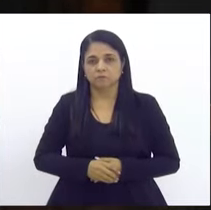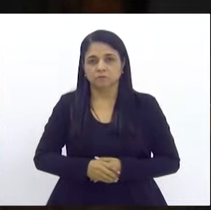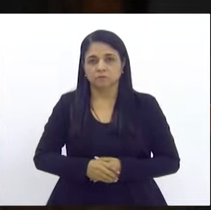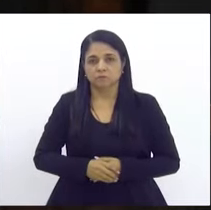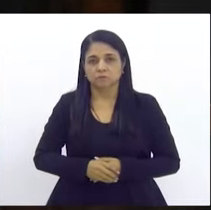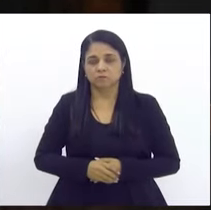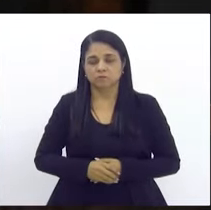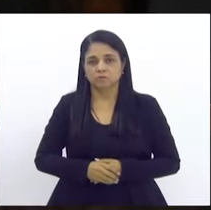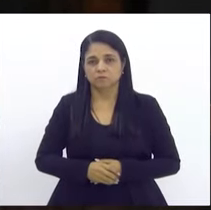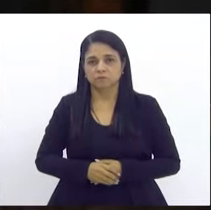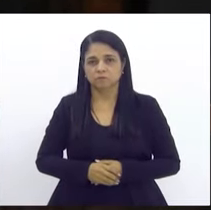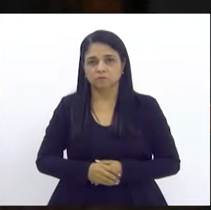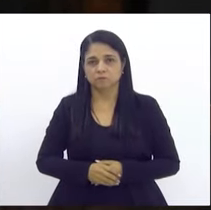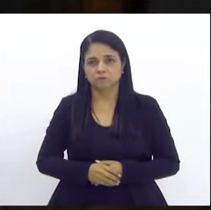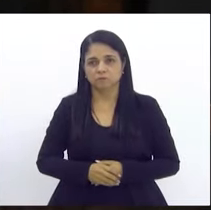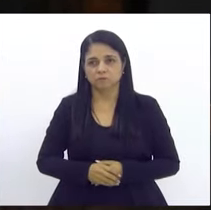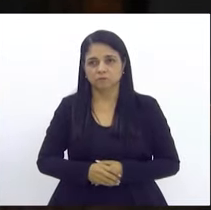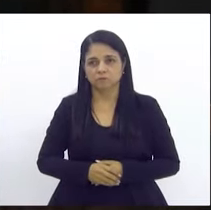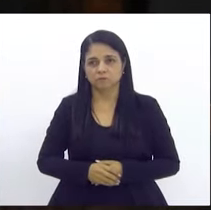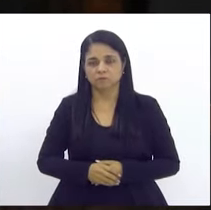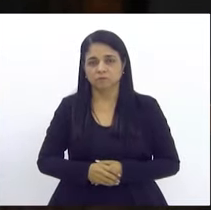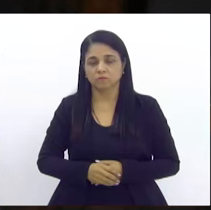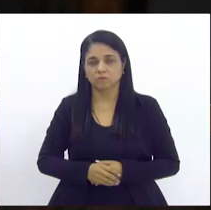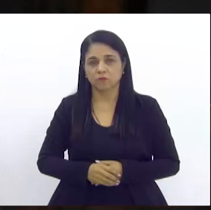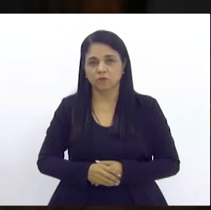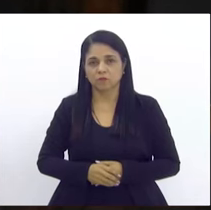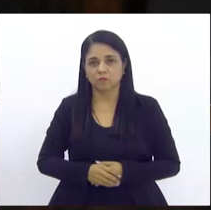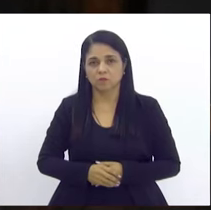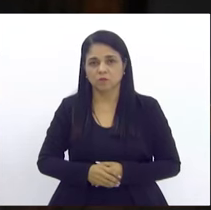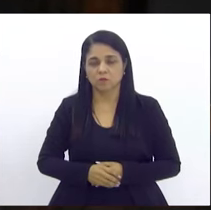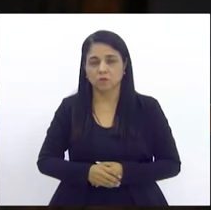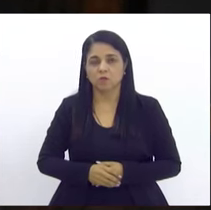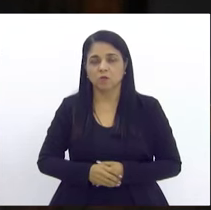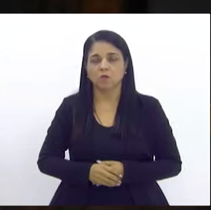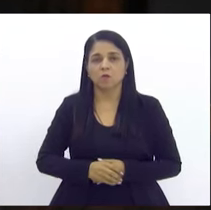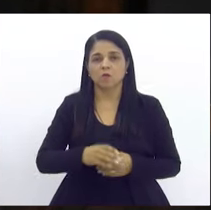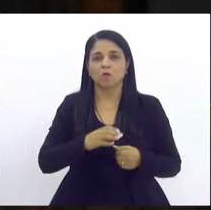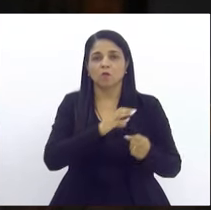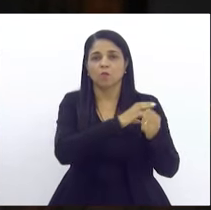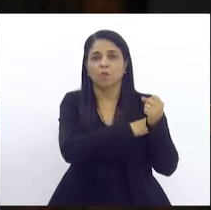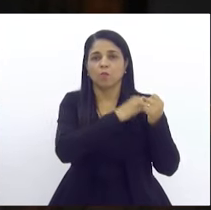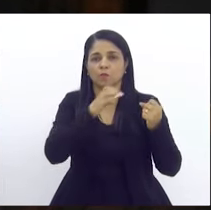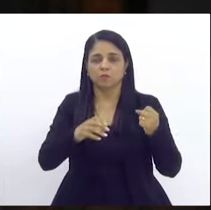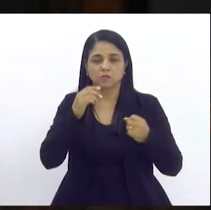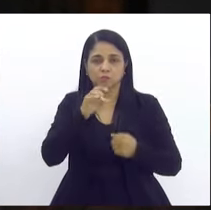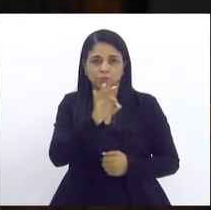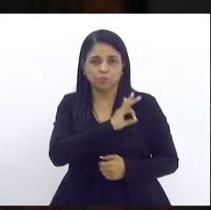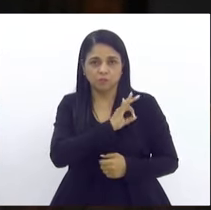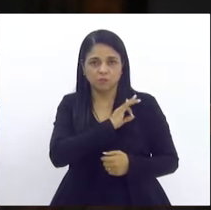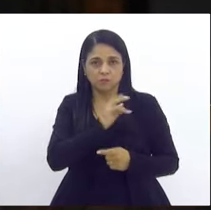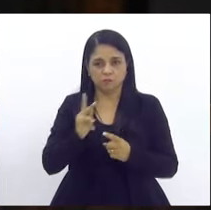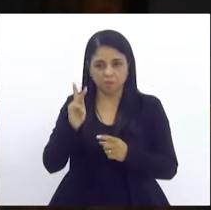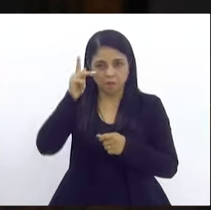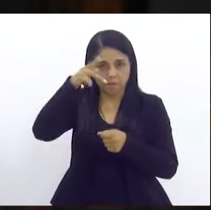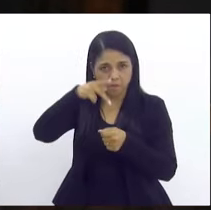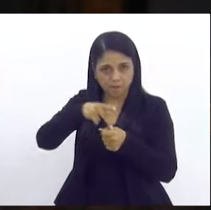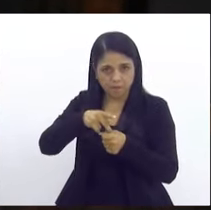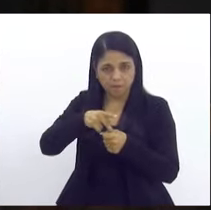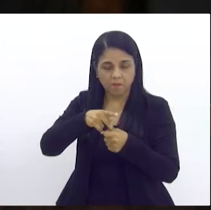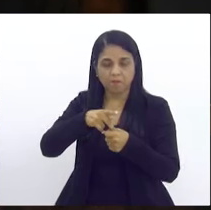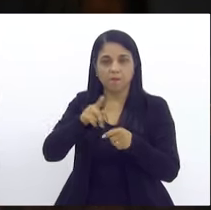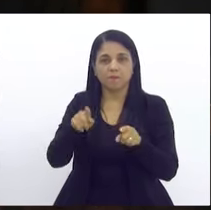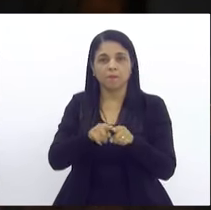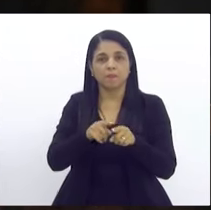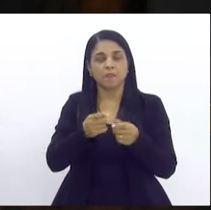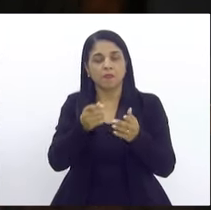que dispõe sobre o poder de polícia sobre a atividade petrolífera, institui a